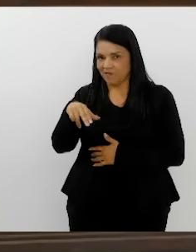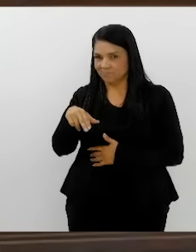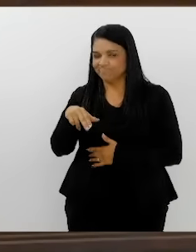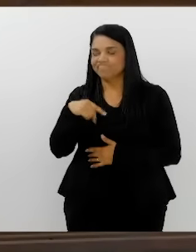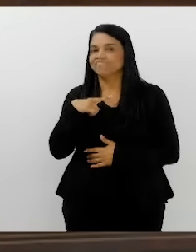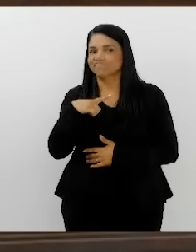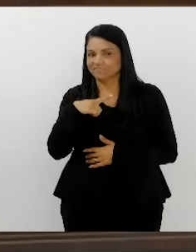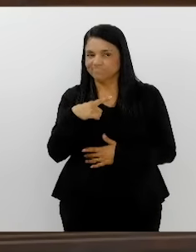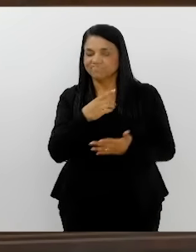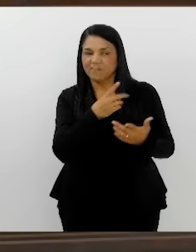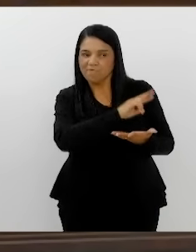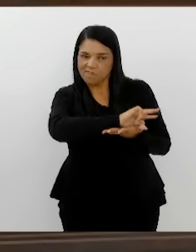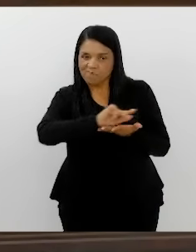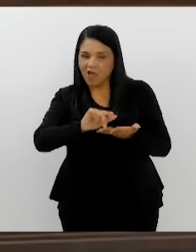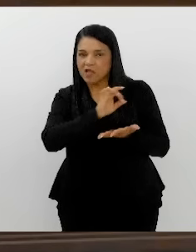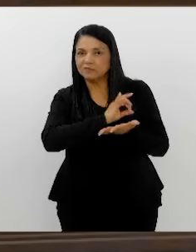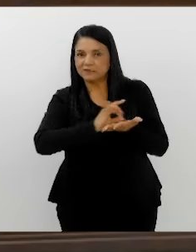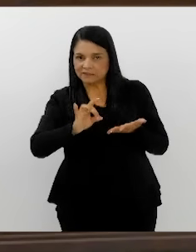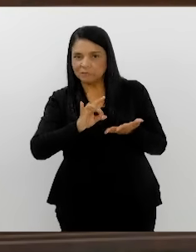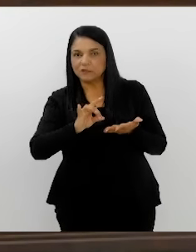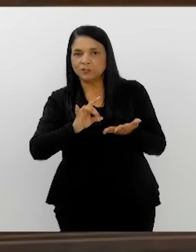nos subjugar, que querem